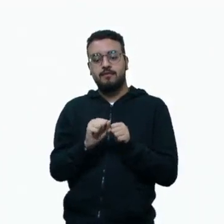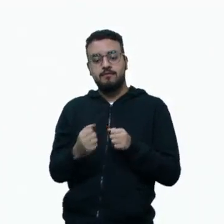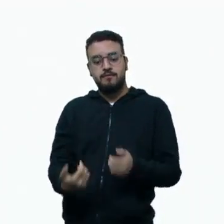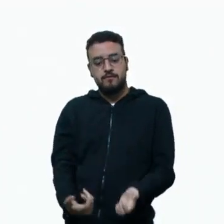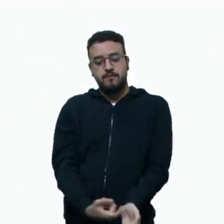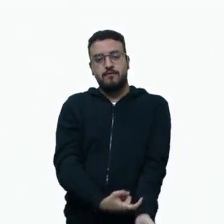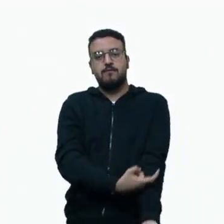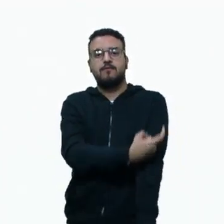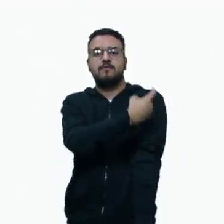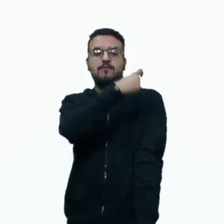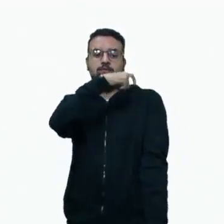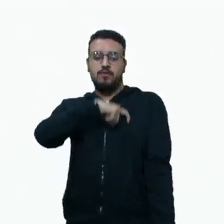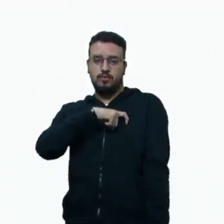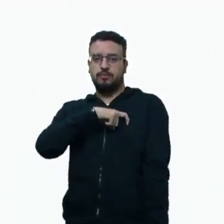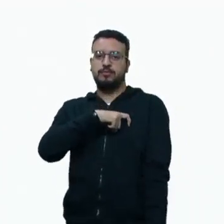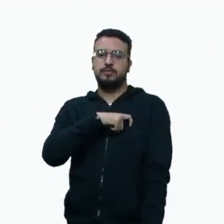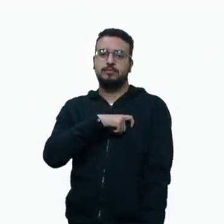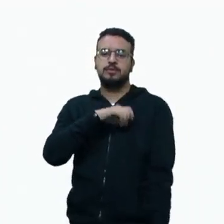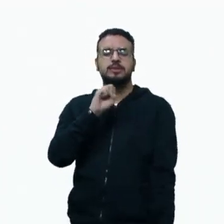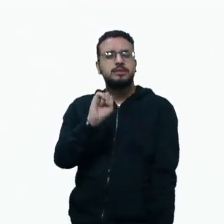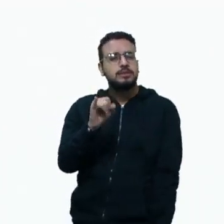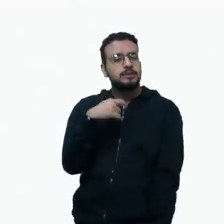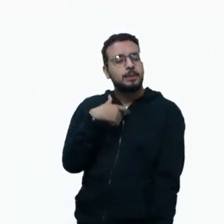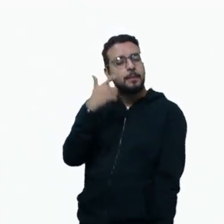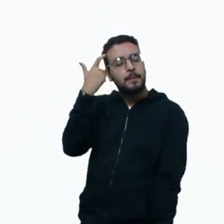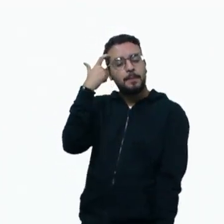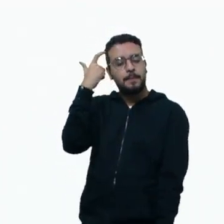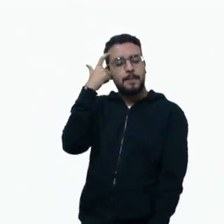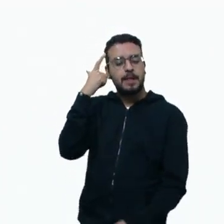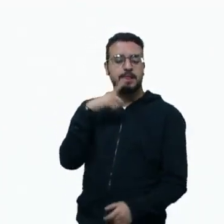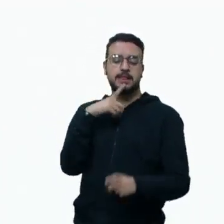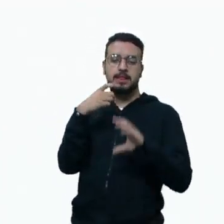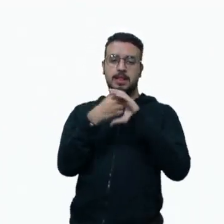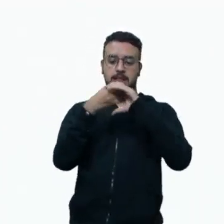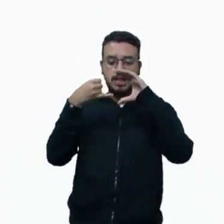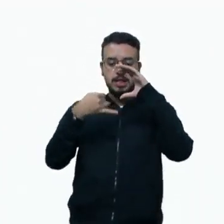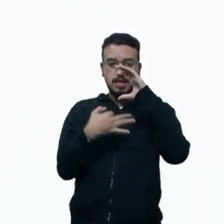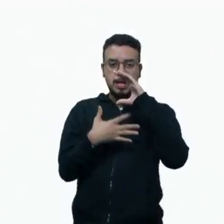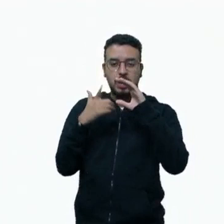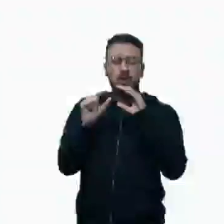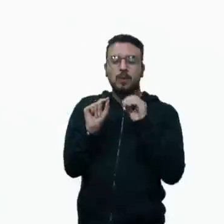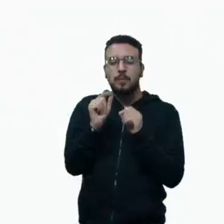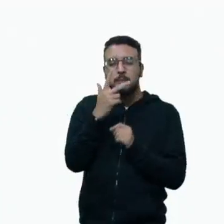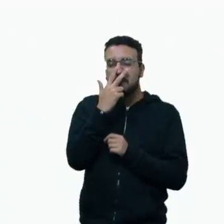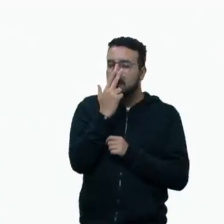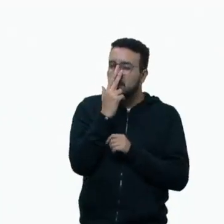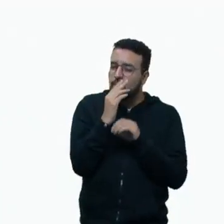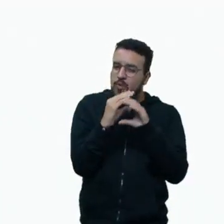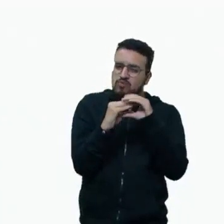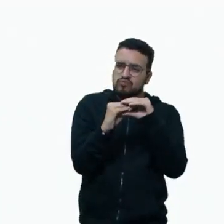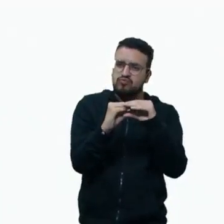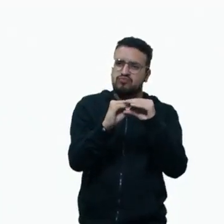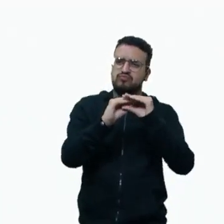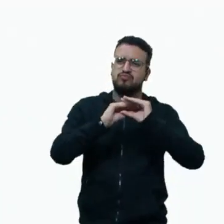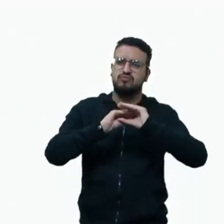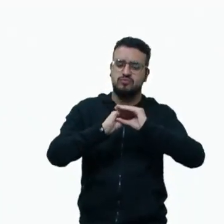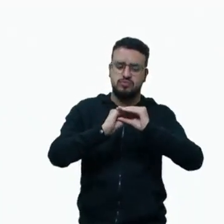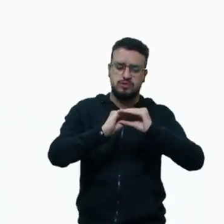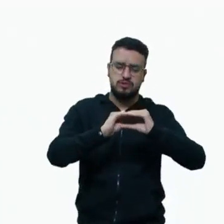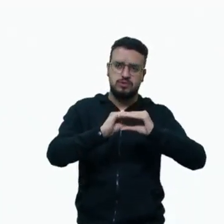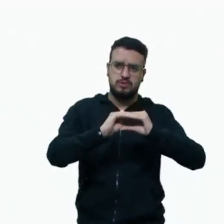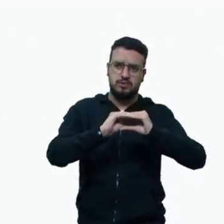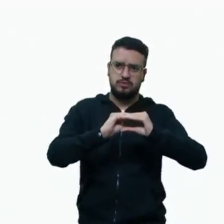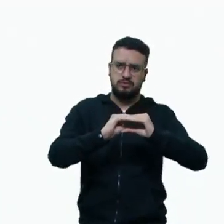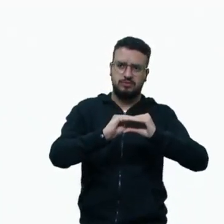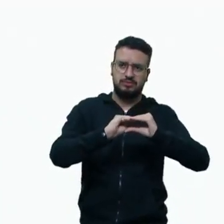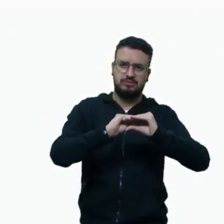Bom, a veia, se eu penso na característica, na anatomia dela, ela é parcialmente achatada, tá? Porque